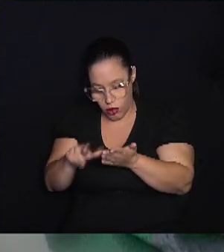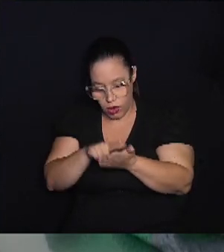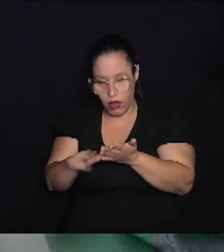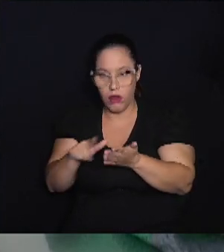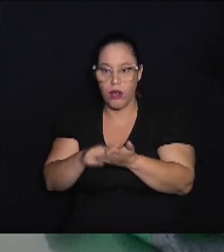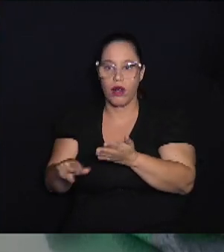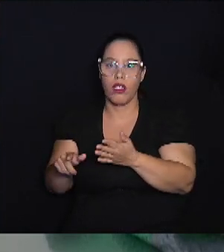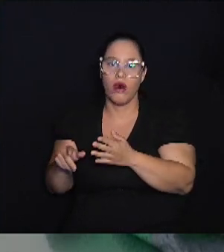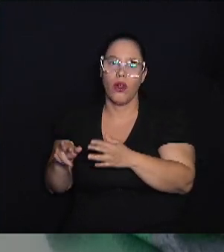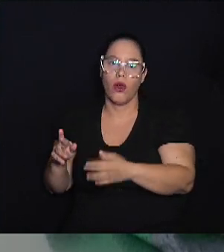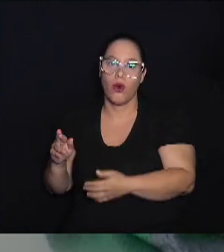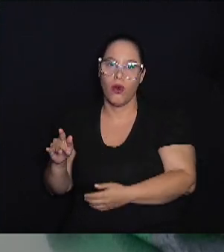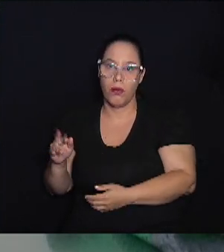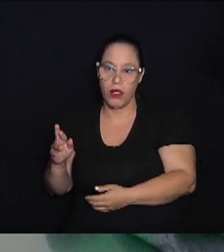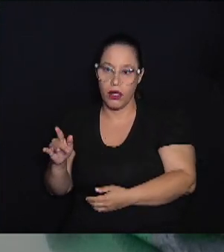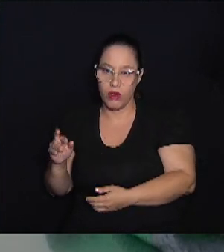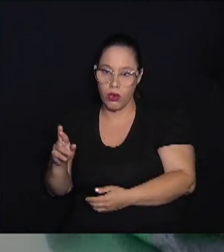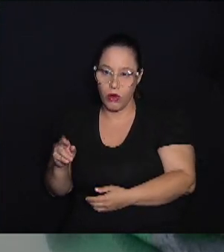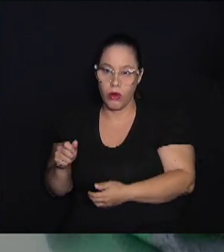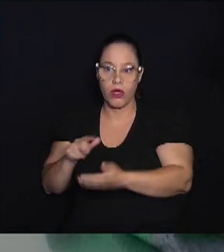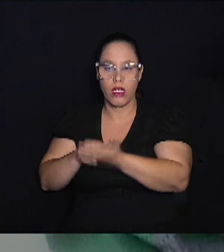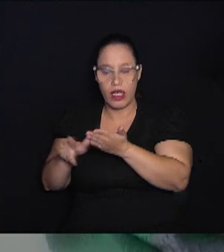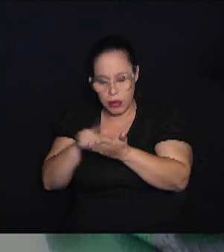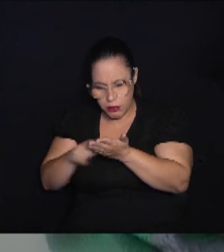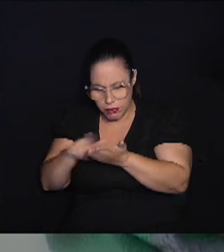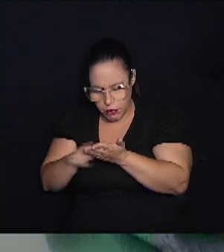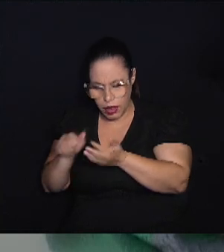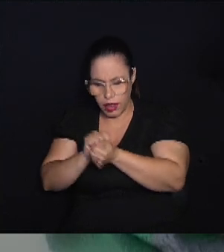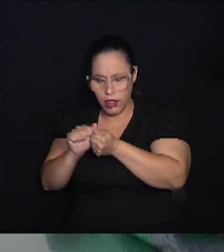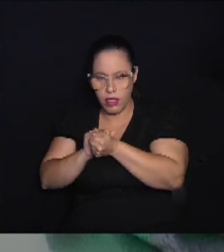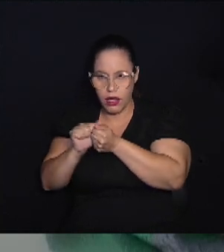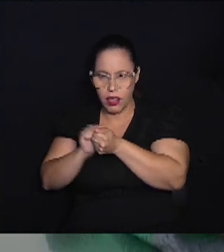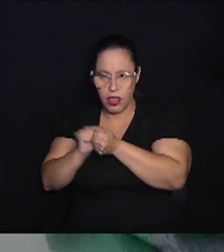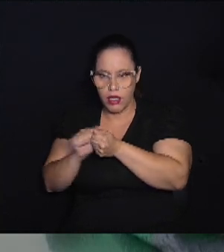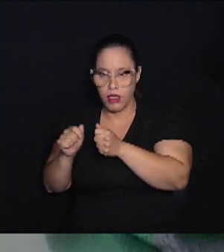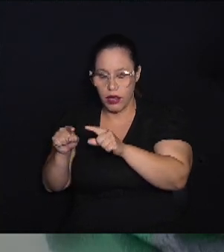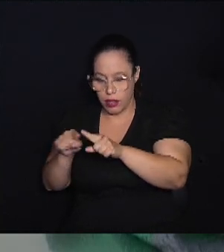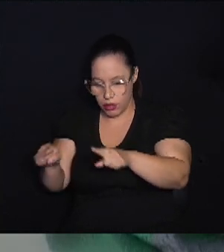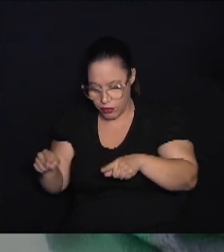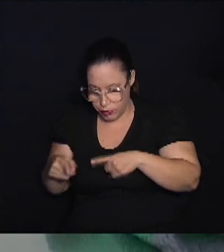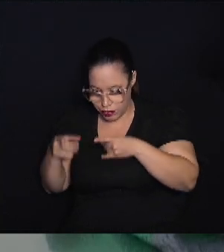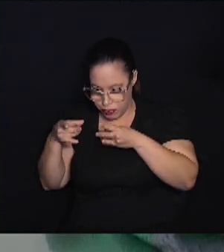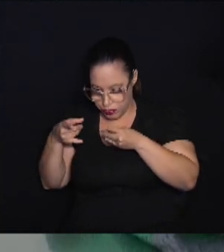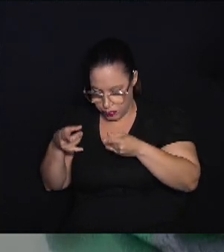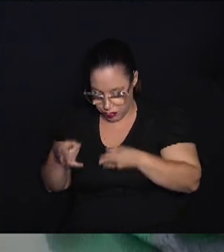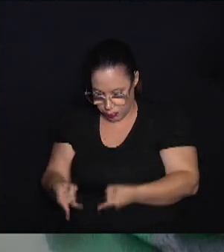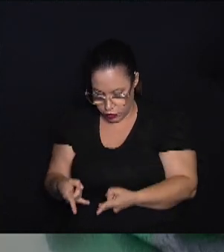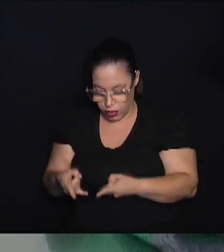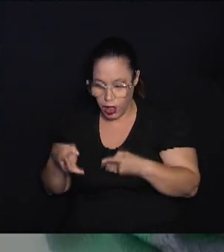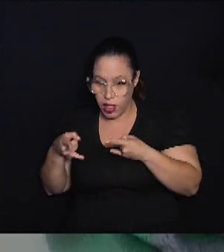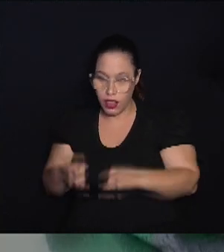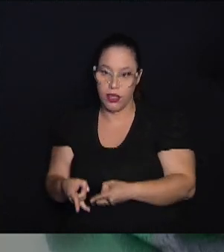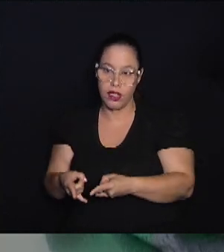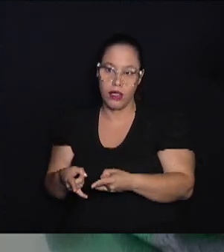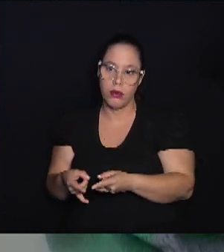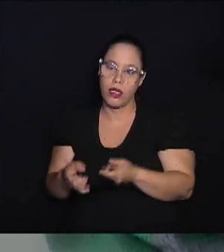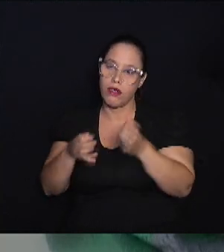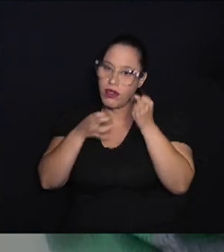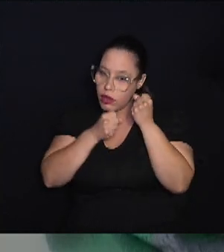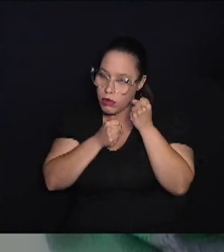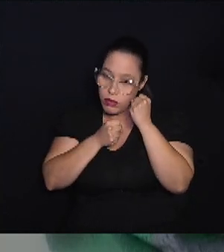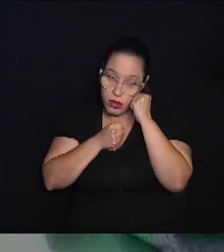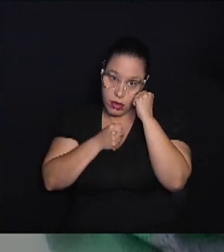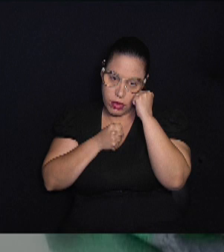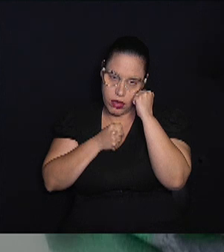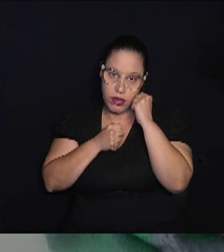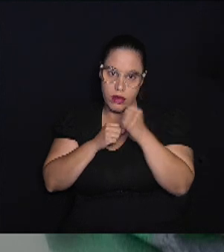já que ele tem um problema de pele mais recorrente, da caminha que ele vai ficar, então ter maior esse cuidado com a parte que ele vai dormir.